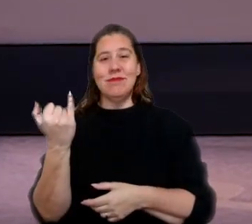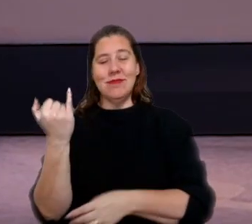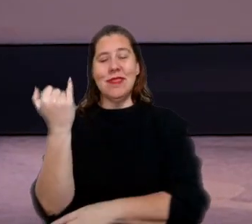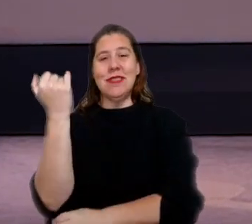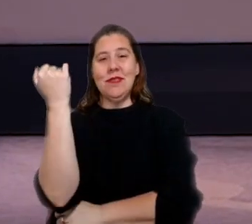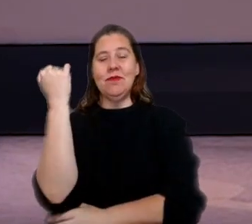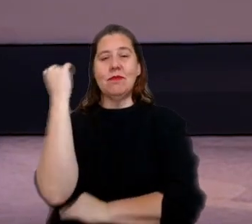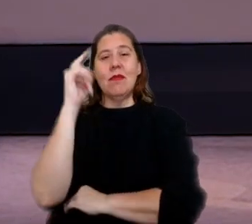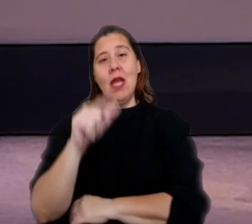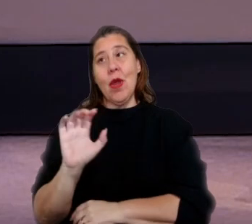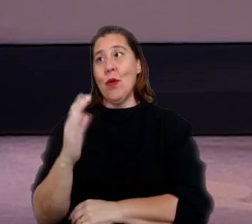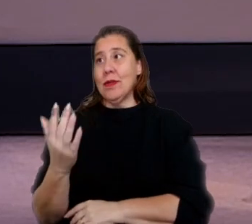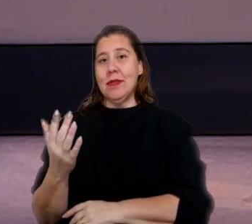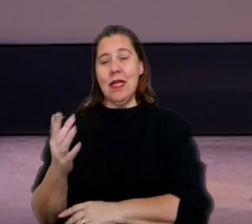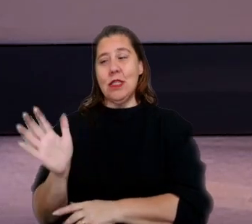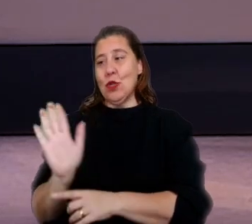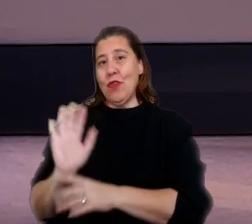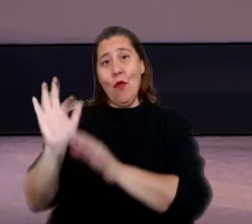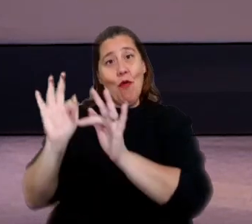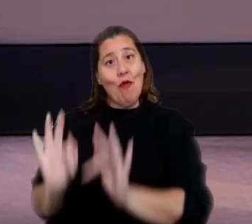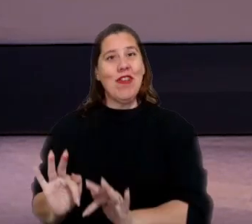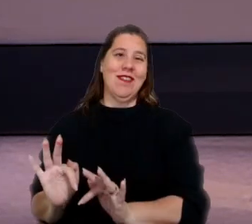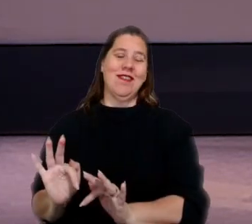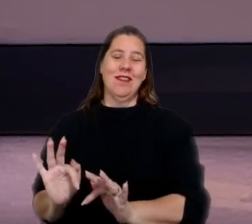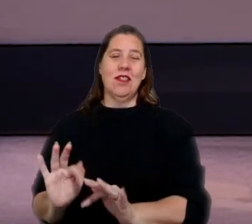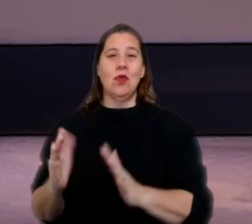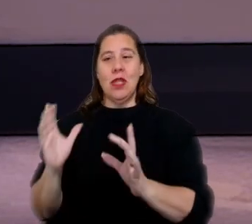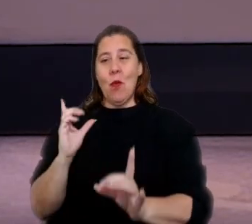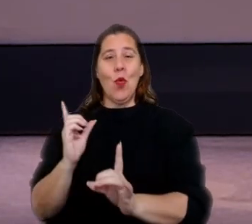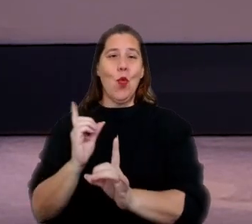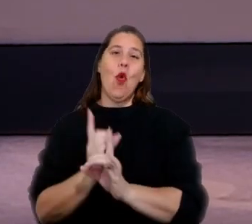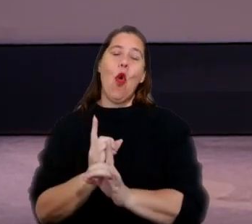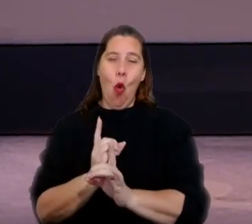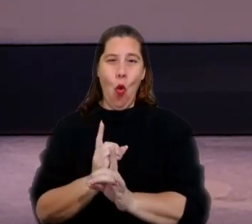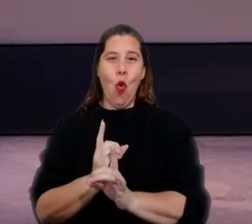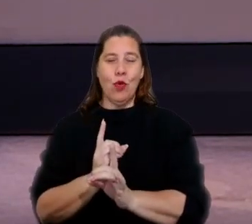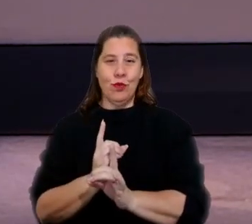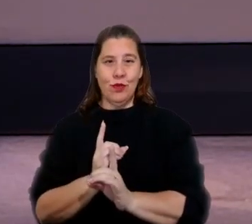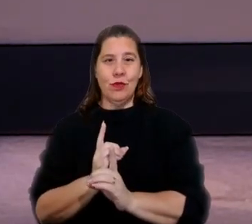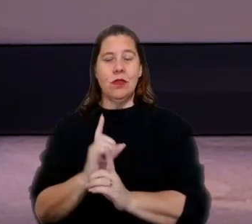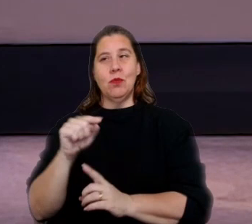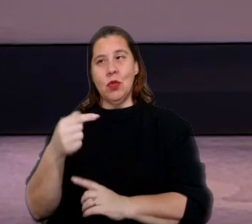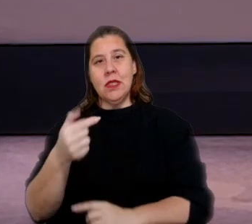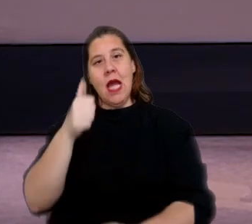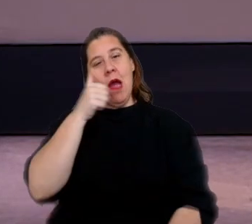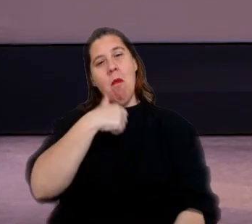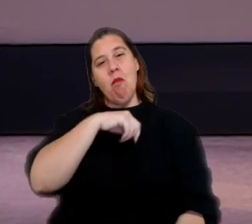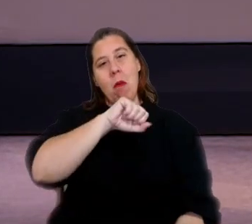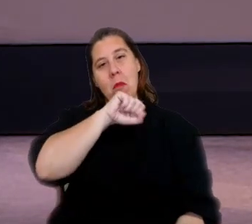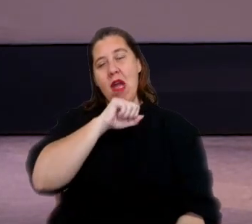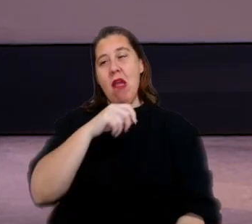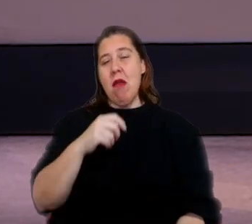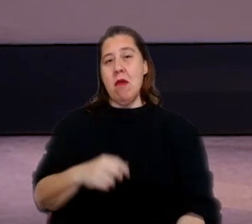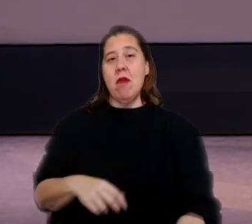um destino, que é o que acontece no final do filme, quando ele faz aquele encontro, depois que a mãe